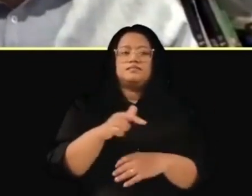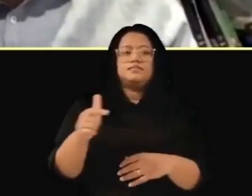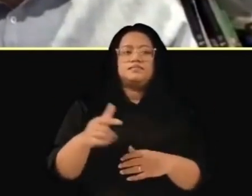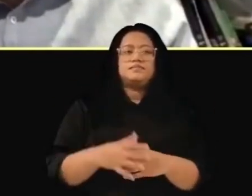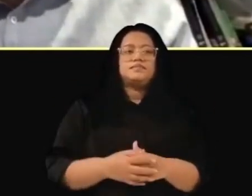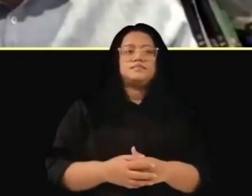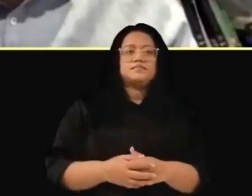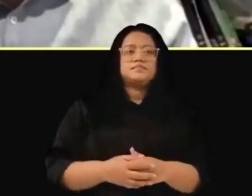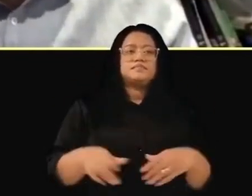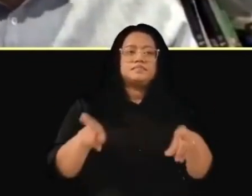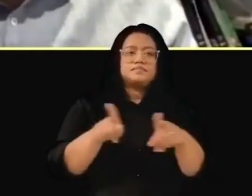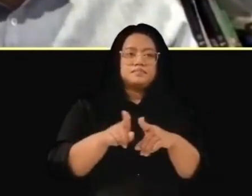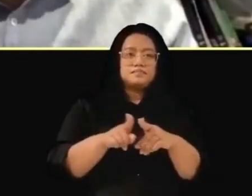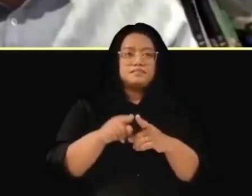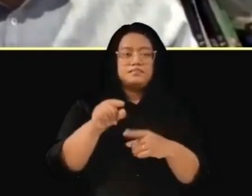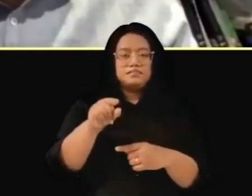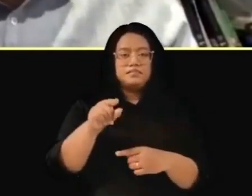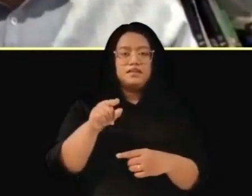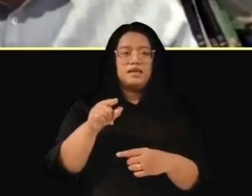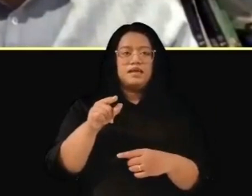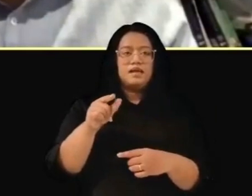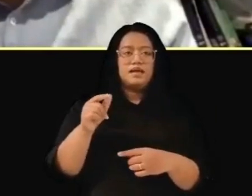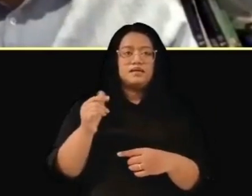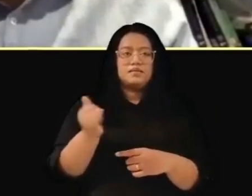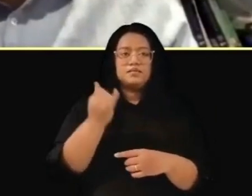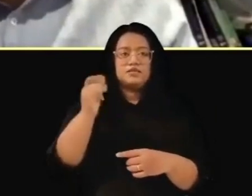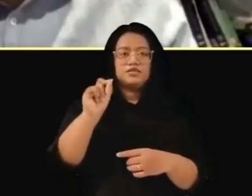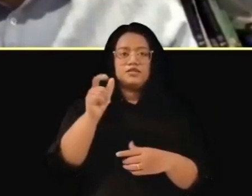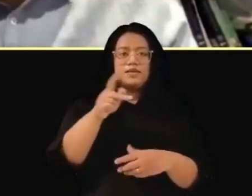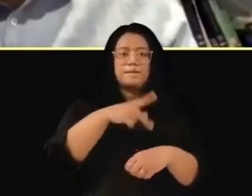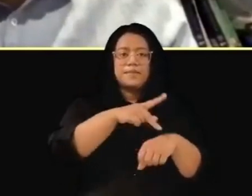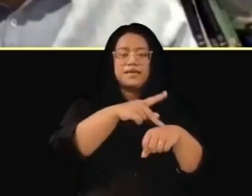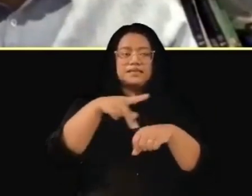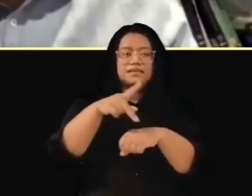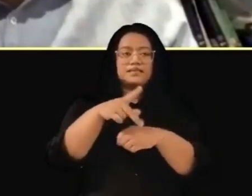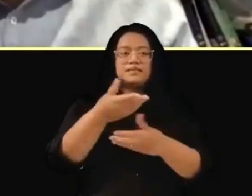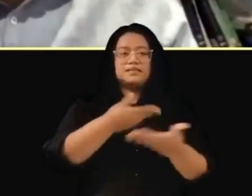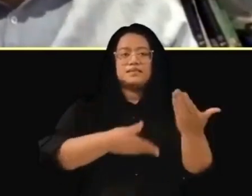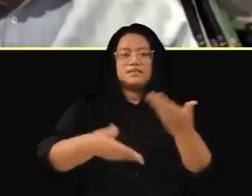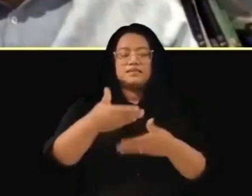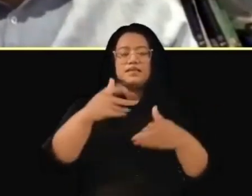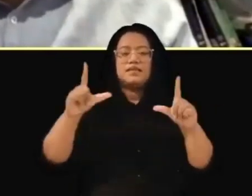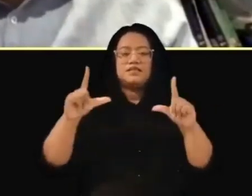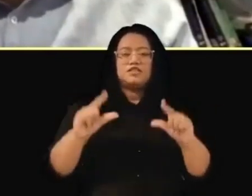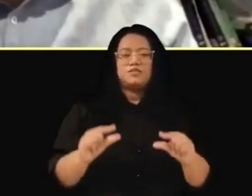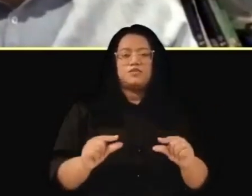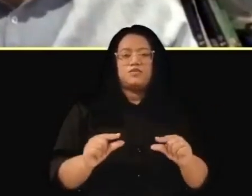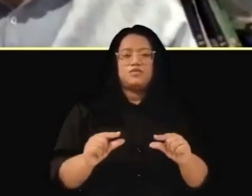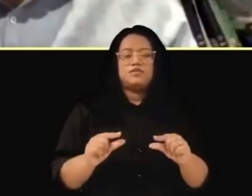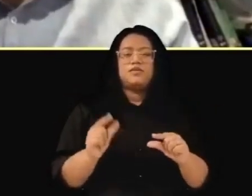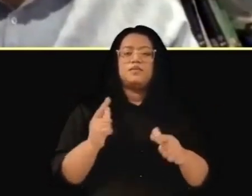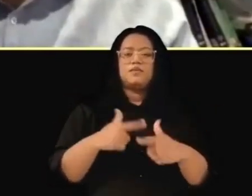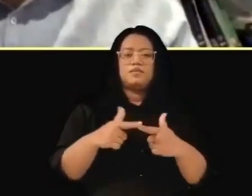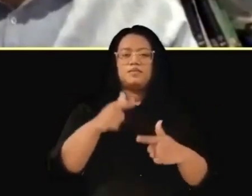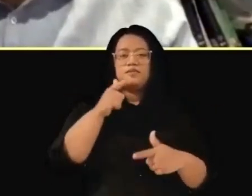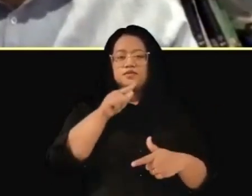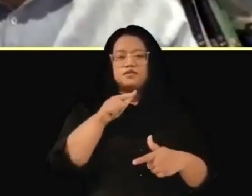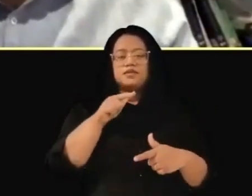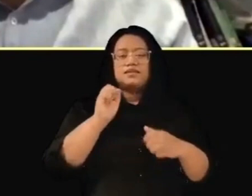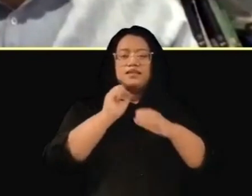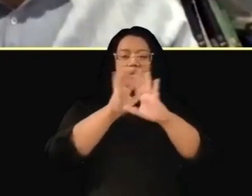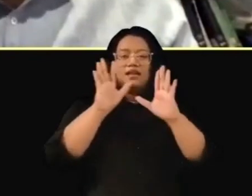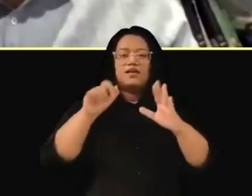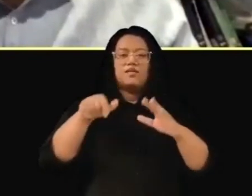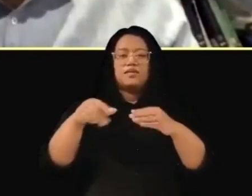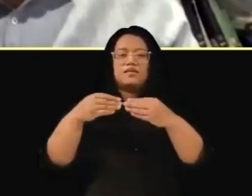parece que a grande alternativa é a cooperação entre os países, para diminuir a assimetria, evidentemente, deixar claro que o problema causado de um lado vai afetar o outro